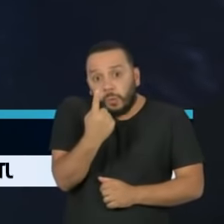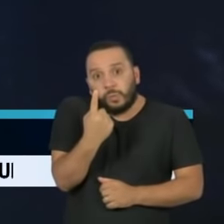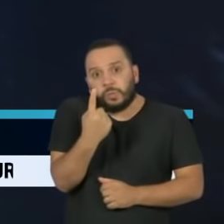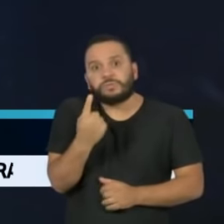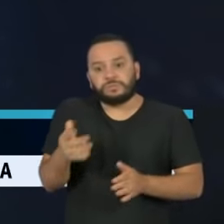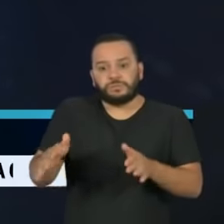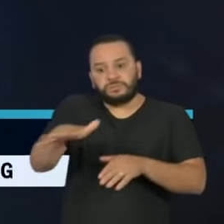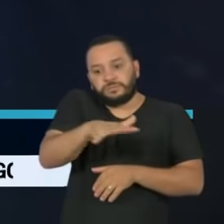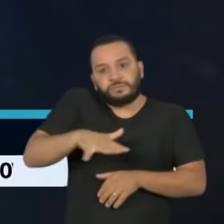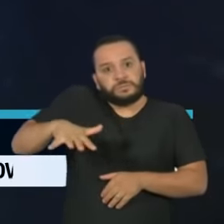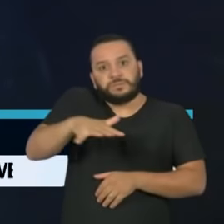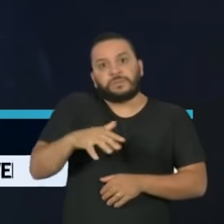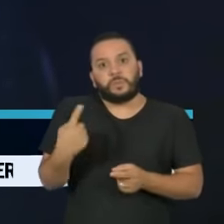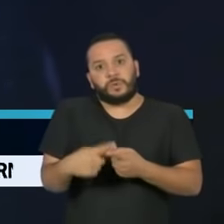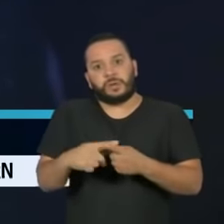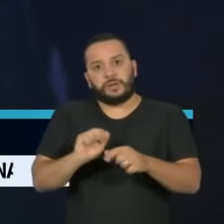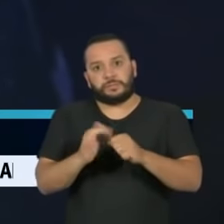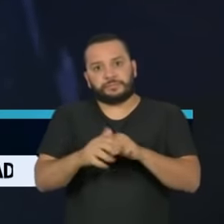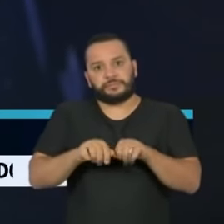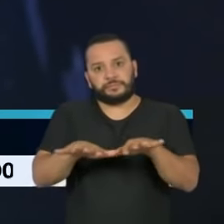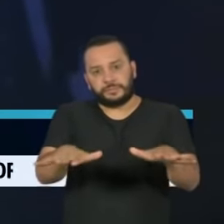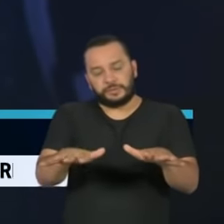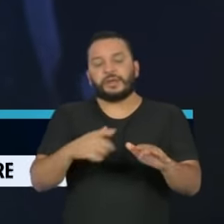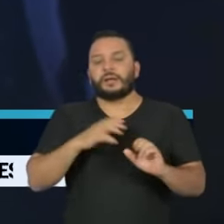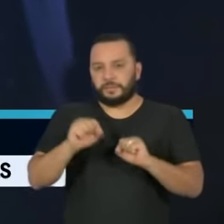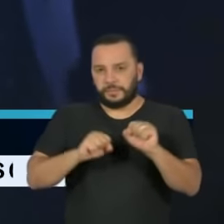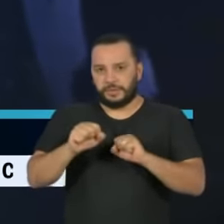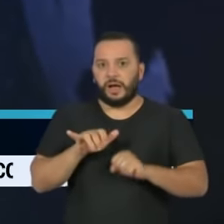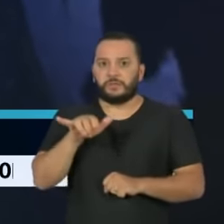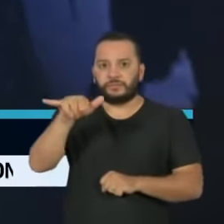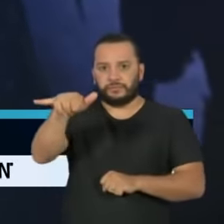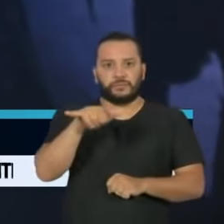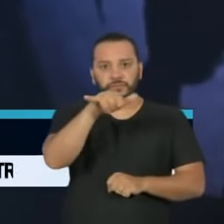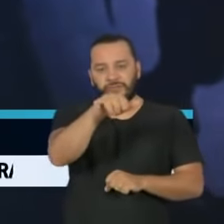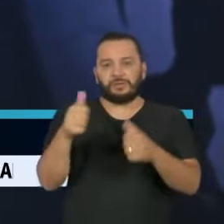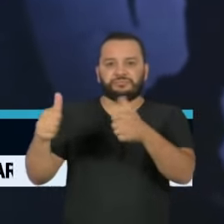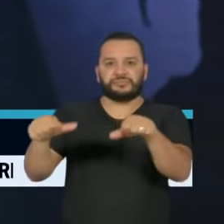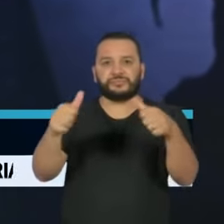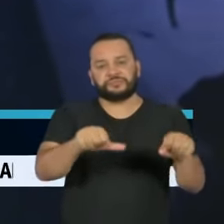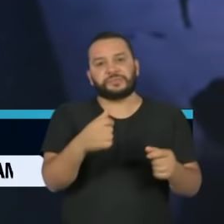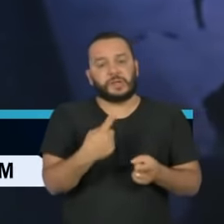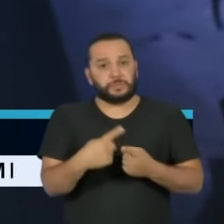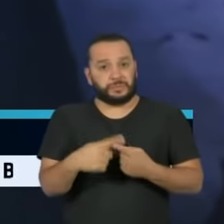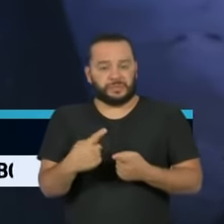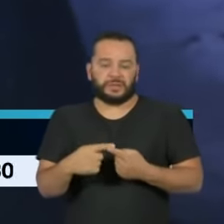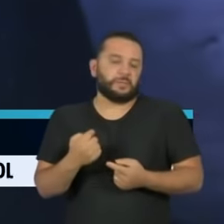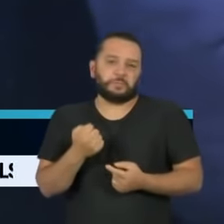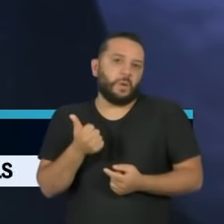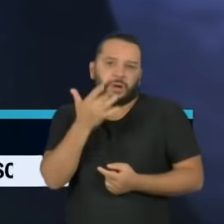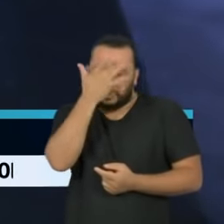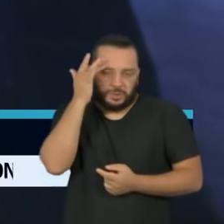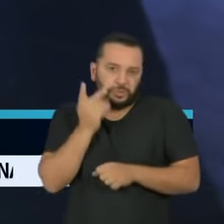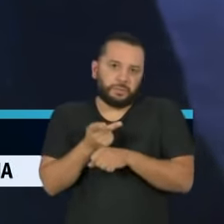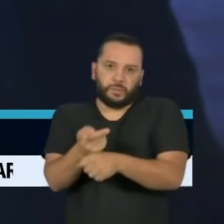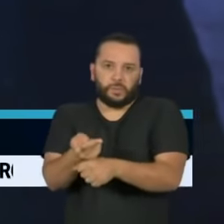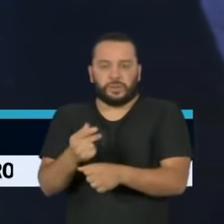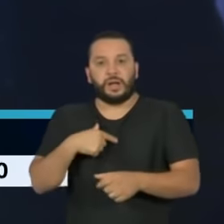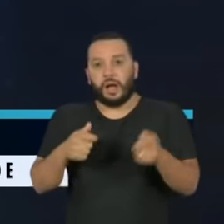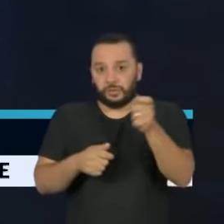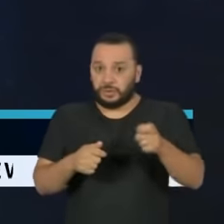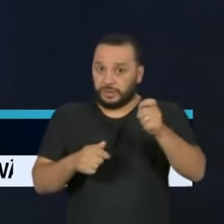da pandemia de coronavírus. As companhias aéreas estão cancelando voos por causa da queda na demanda. Segundo a associação que representa